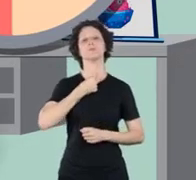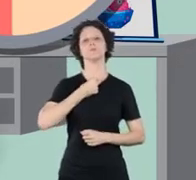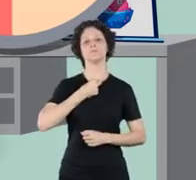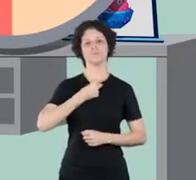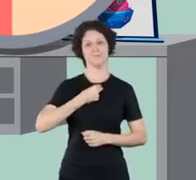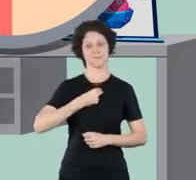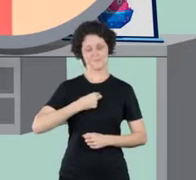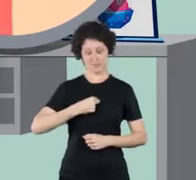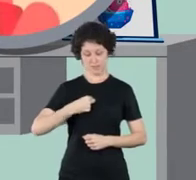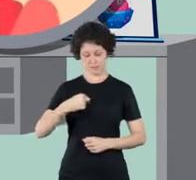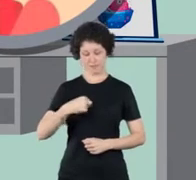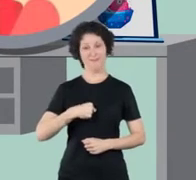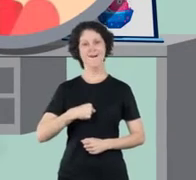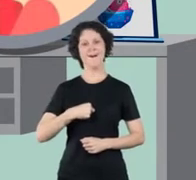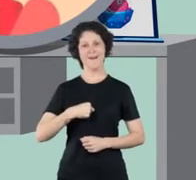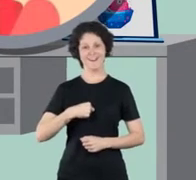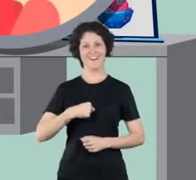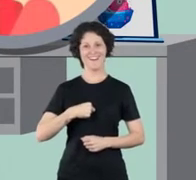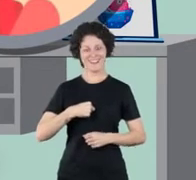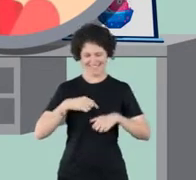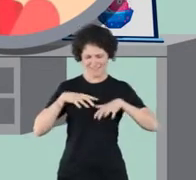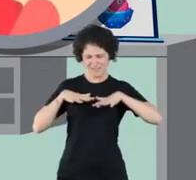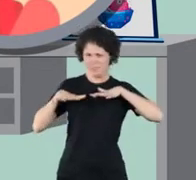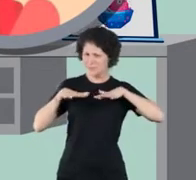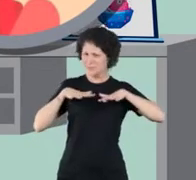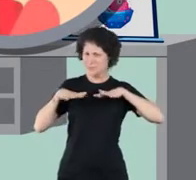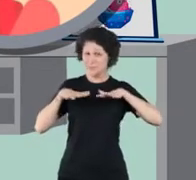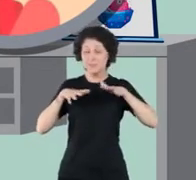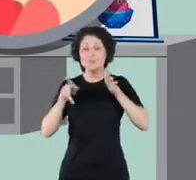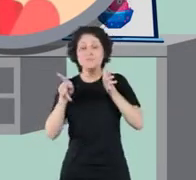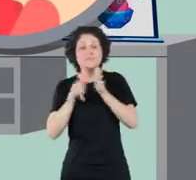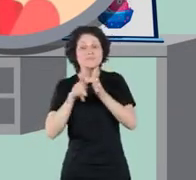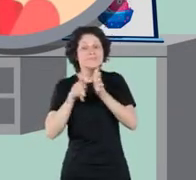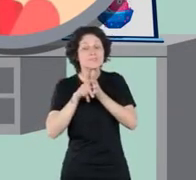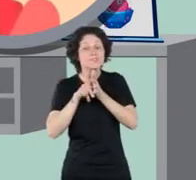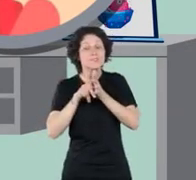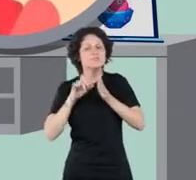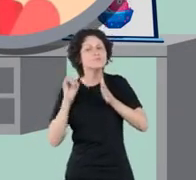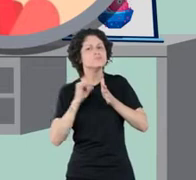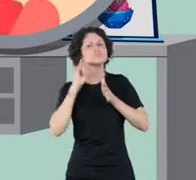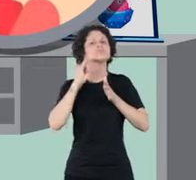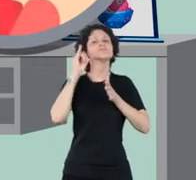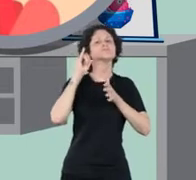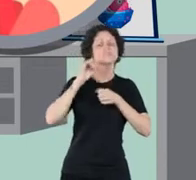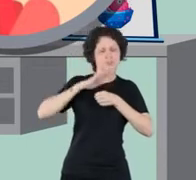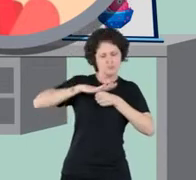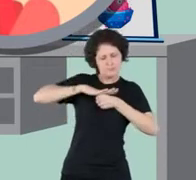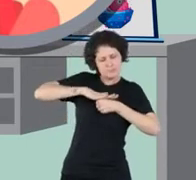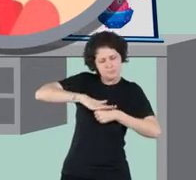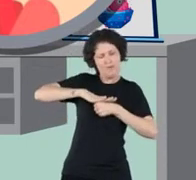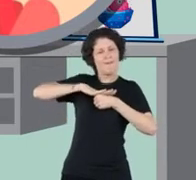continua o seu caminho e cai no esôfago. Esse órgão faz movimentos peristálticos, que são